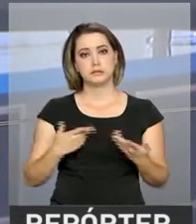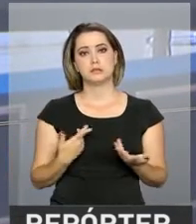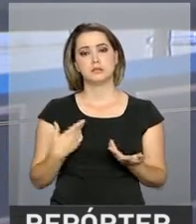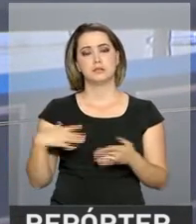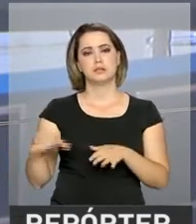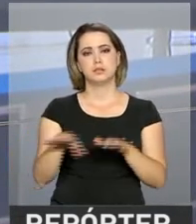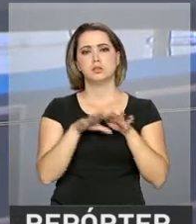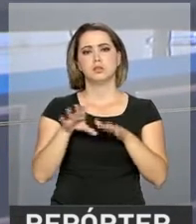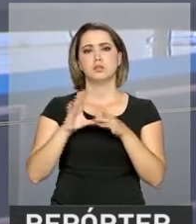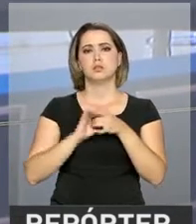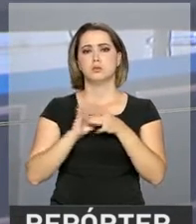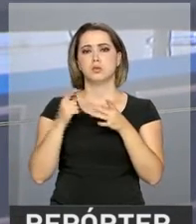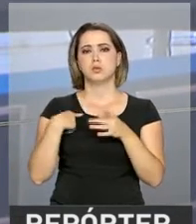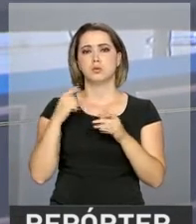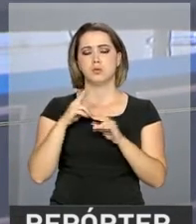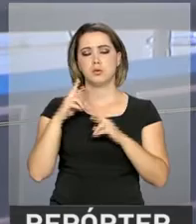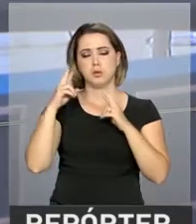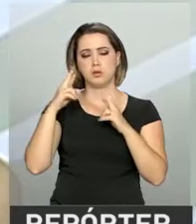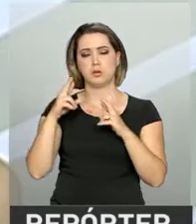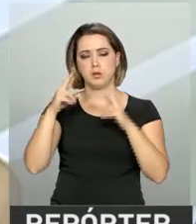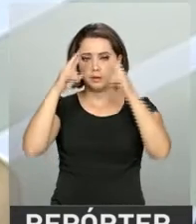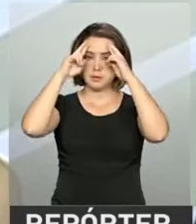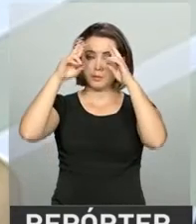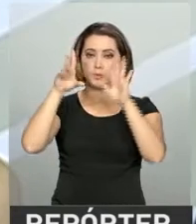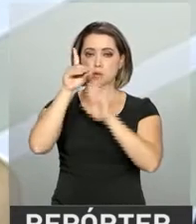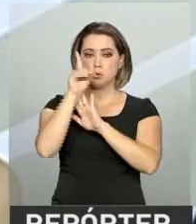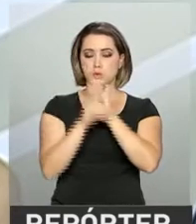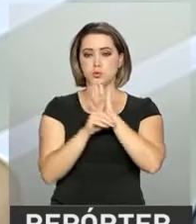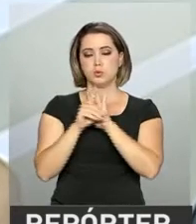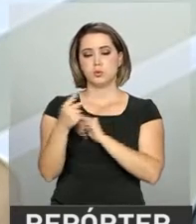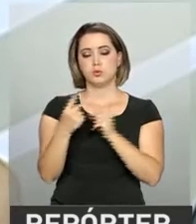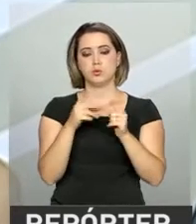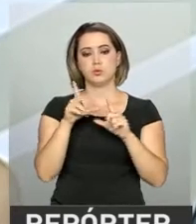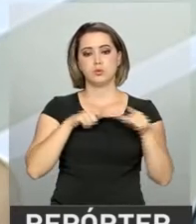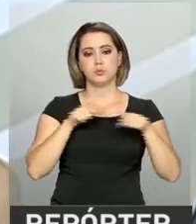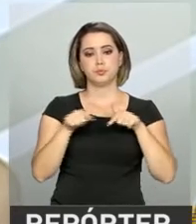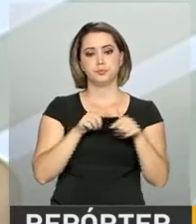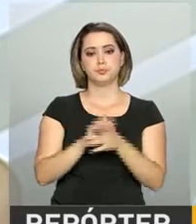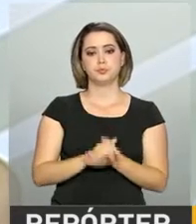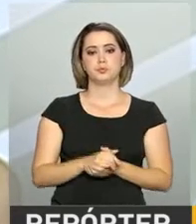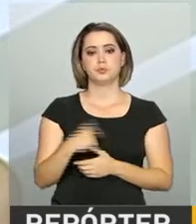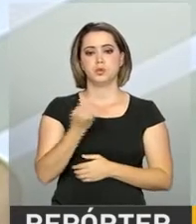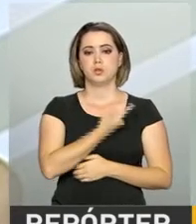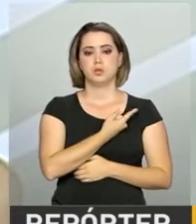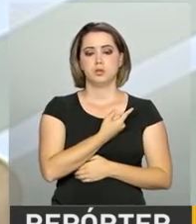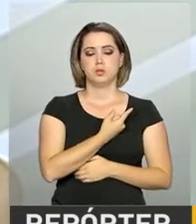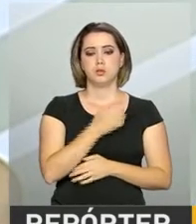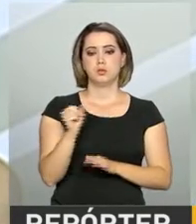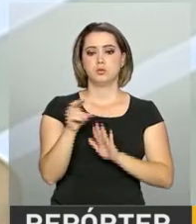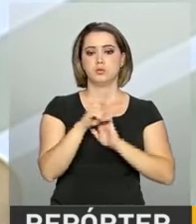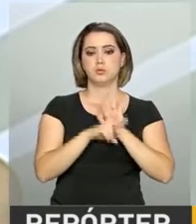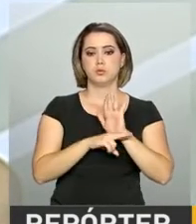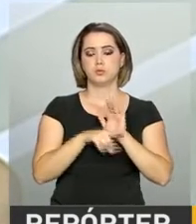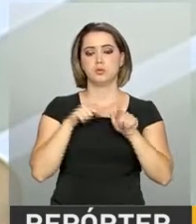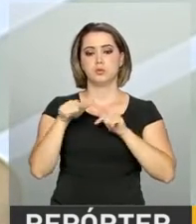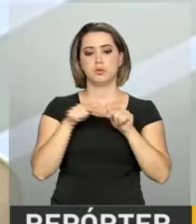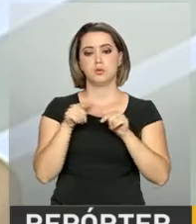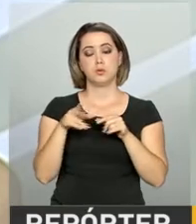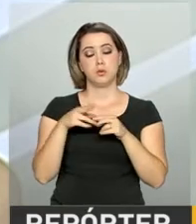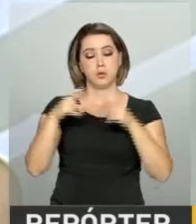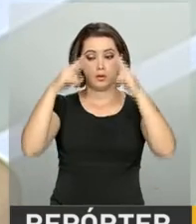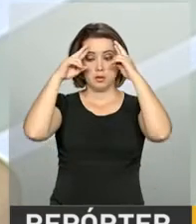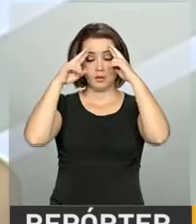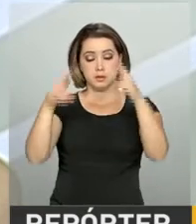respeitar o direito adquirido do trabalhador e a nossa reforma reforma que respeita o direito adquirido tem uma